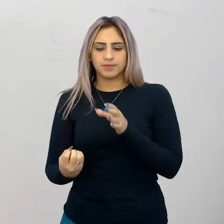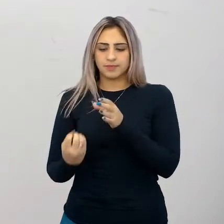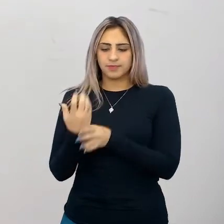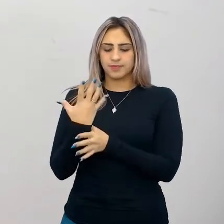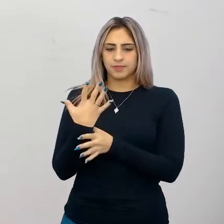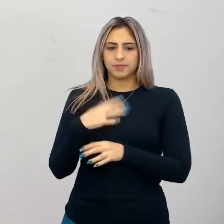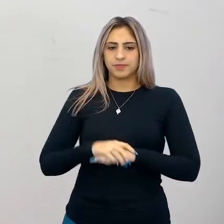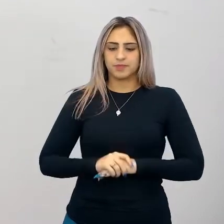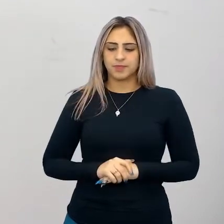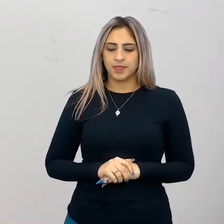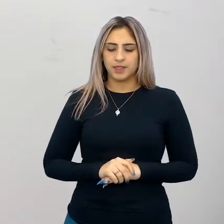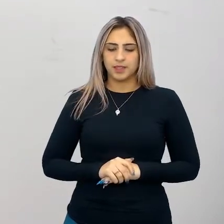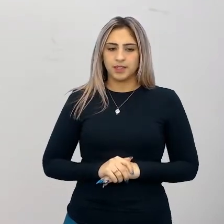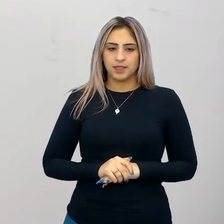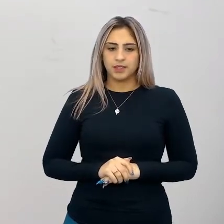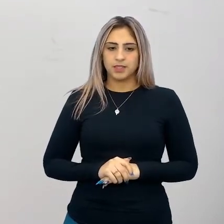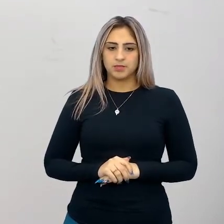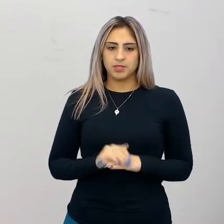mais abertas